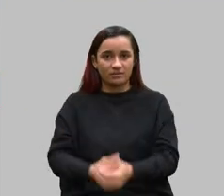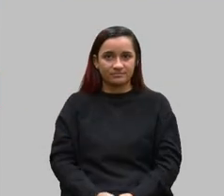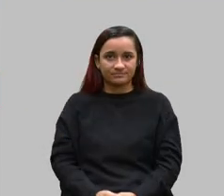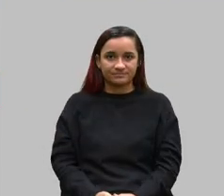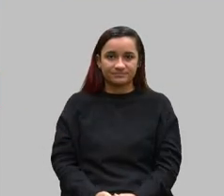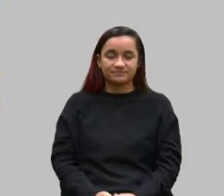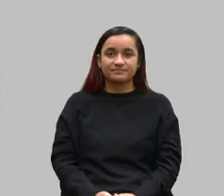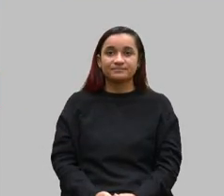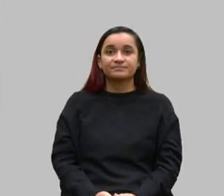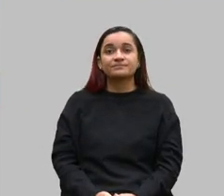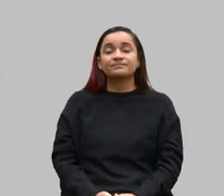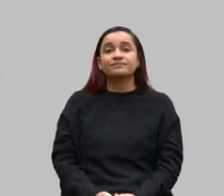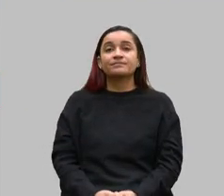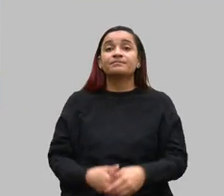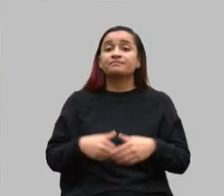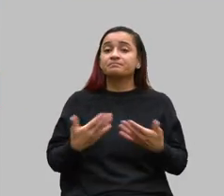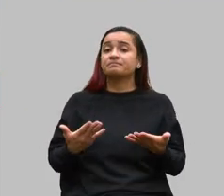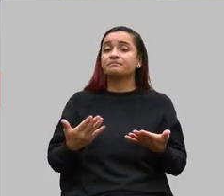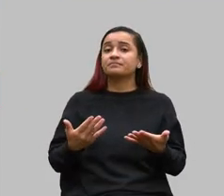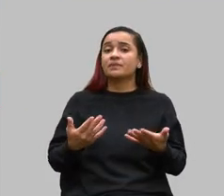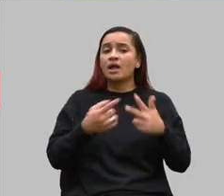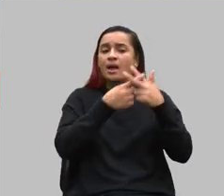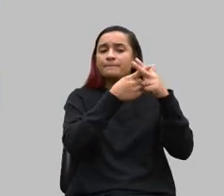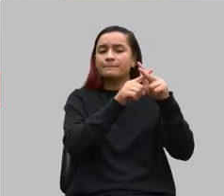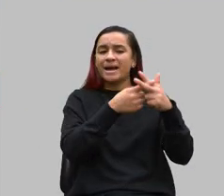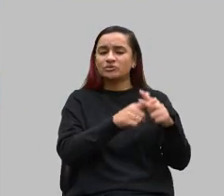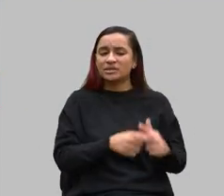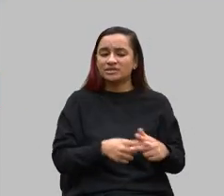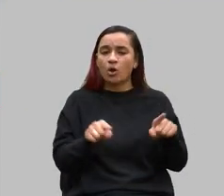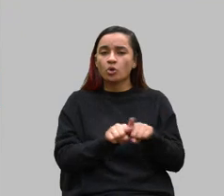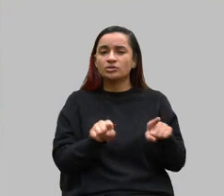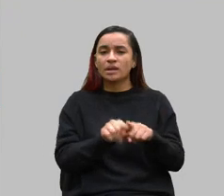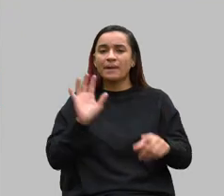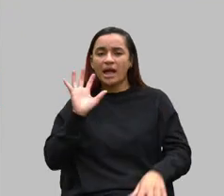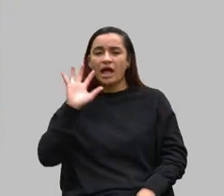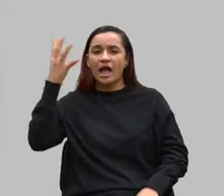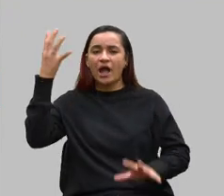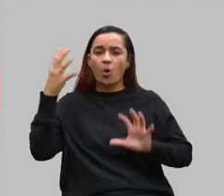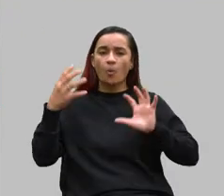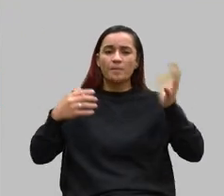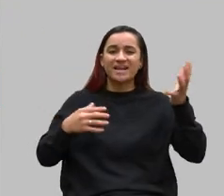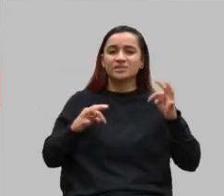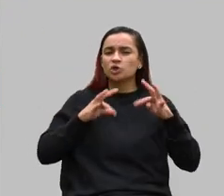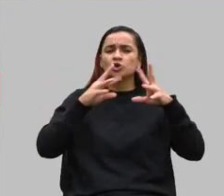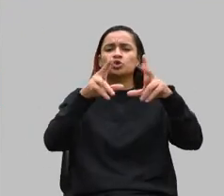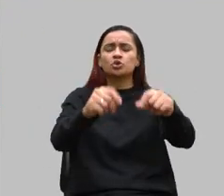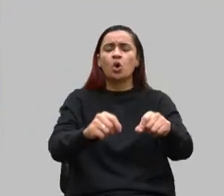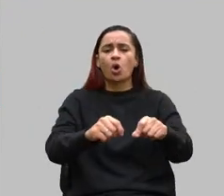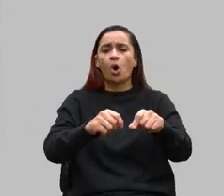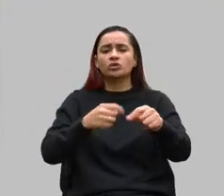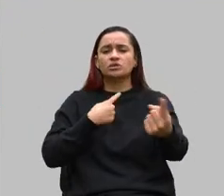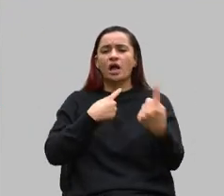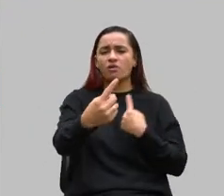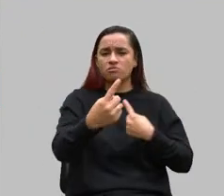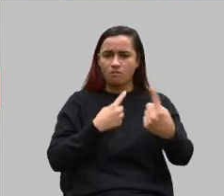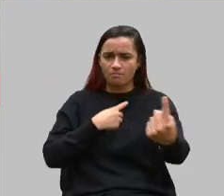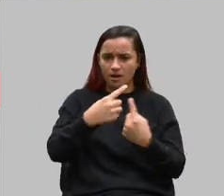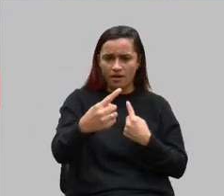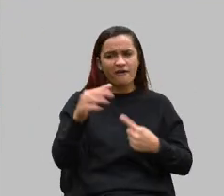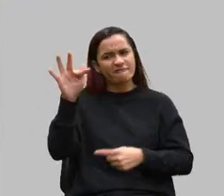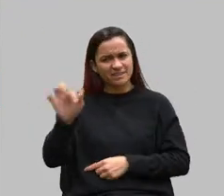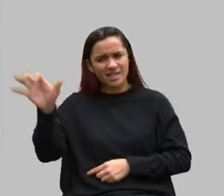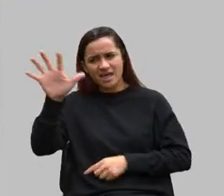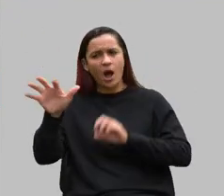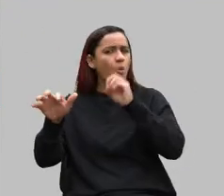eh bom a manutenção e a recuperação de todas as estradas sejam federais ou estaduais que cortam Minas